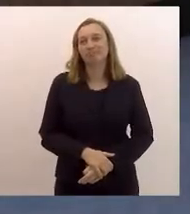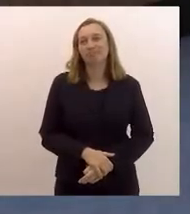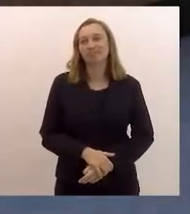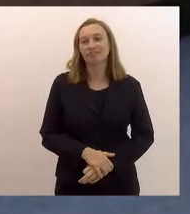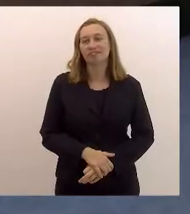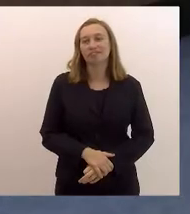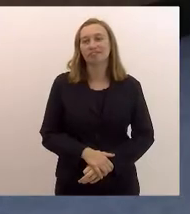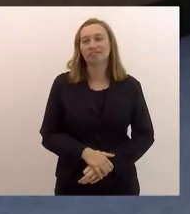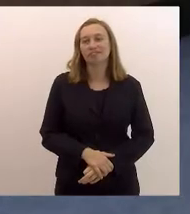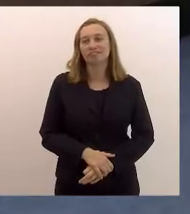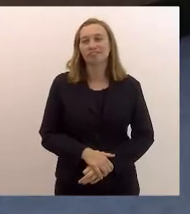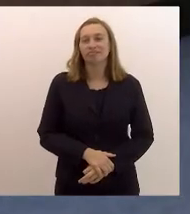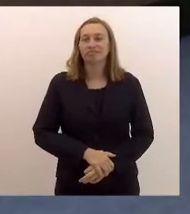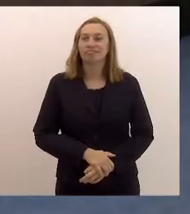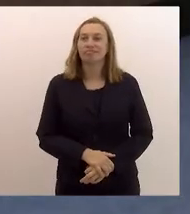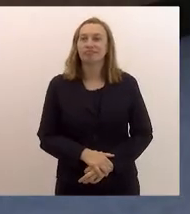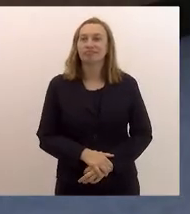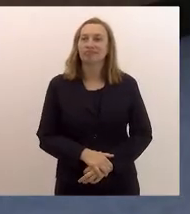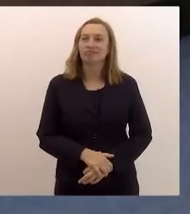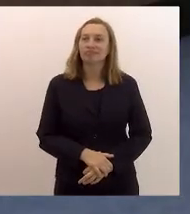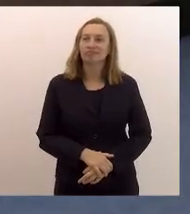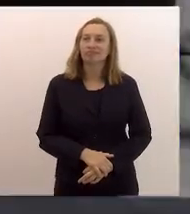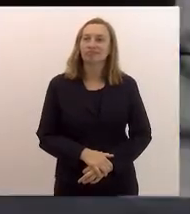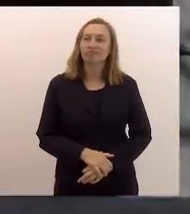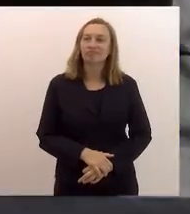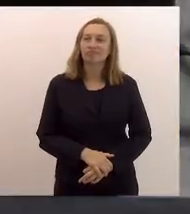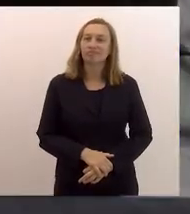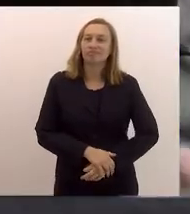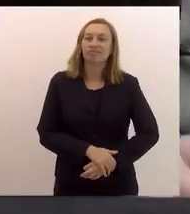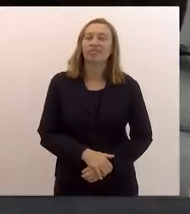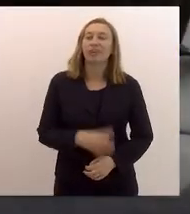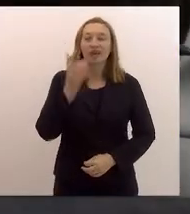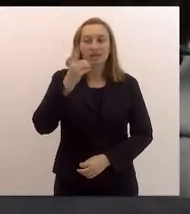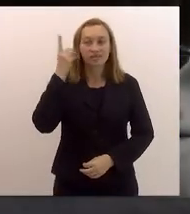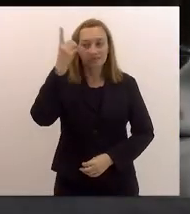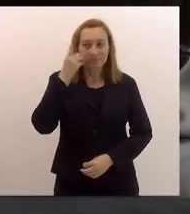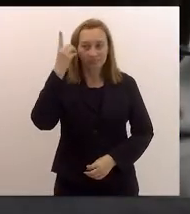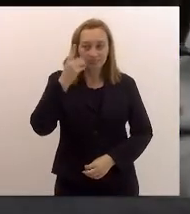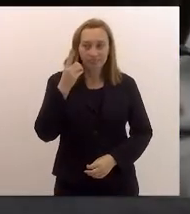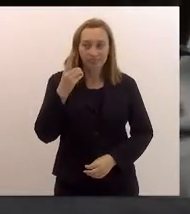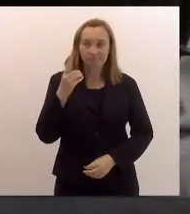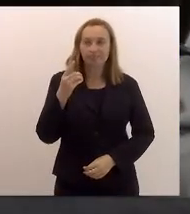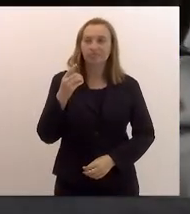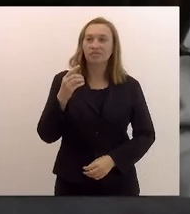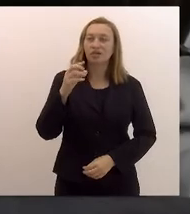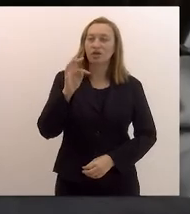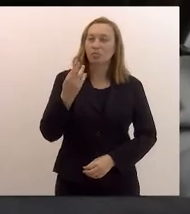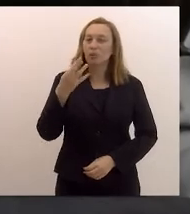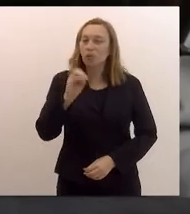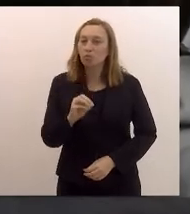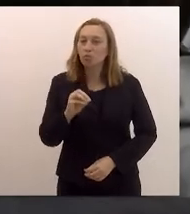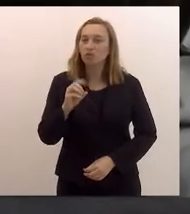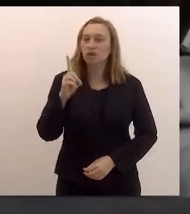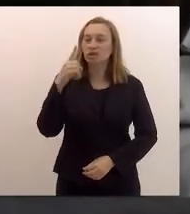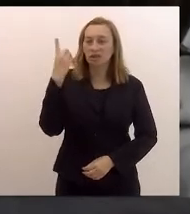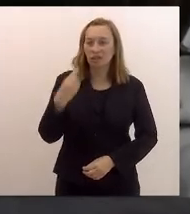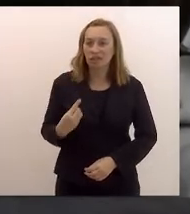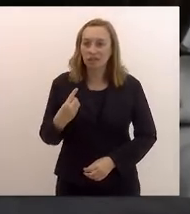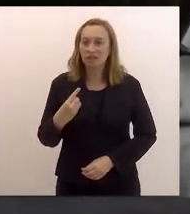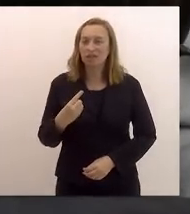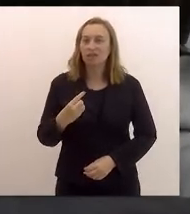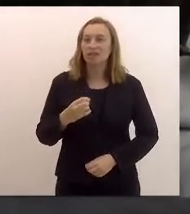porto não conosco os deputados estaduais zundalar Dani Monteiro